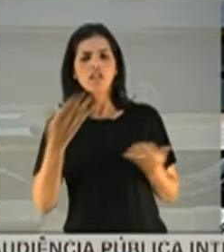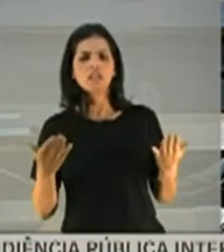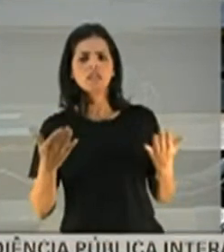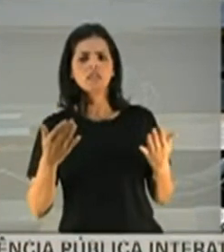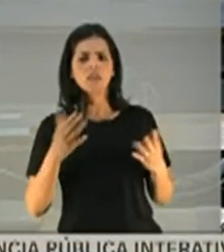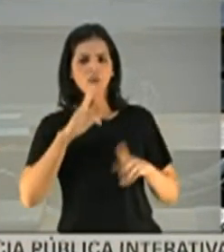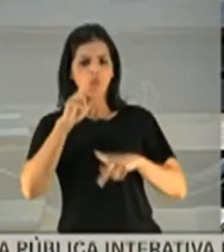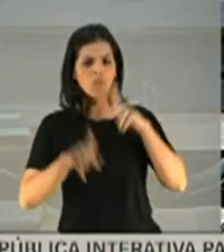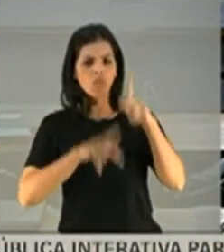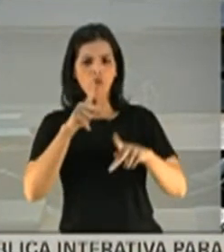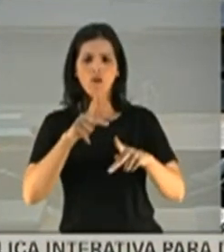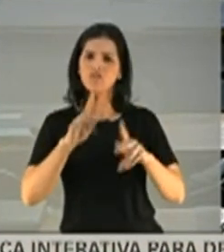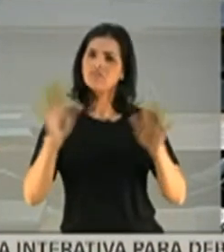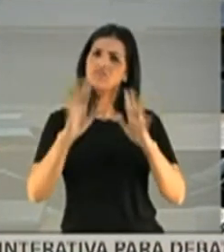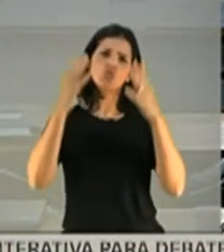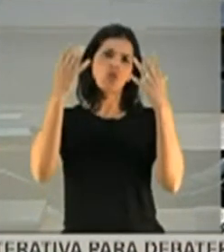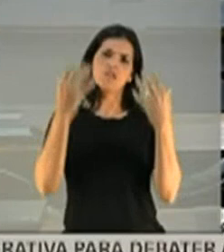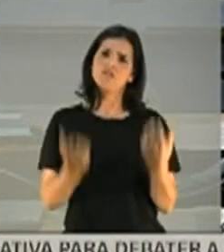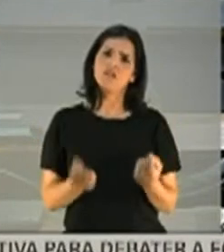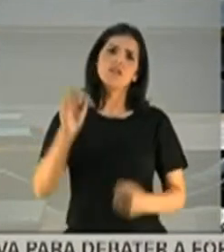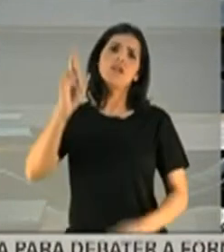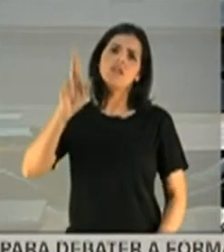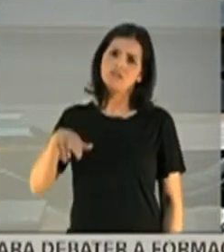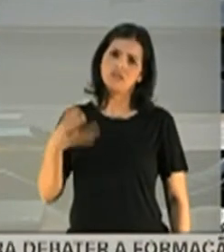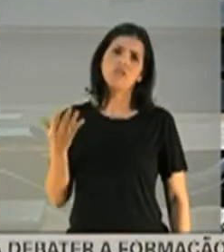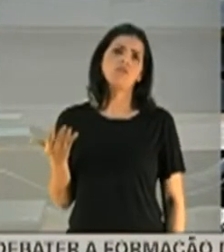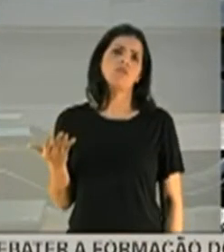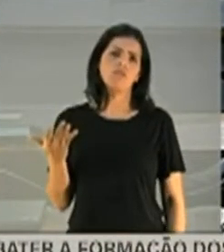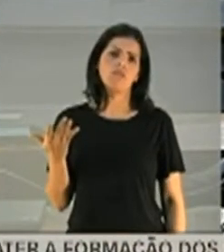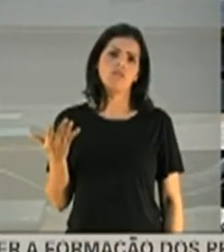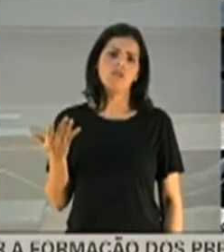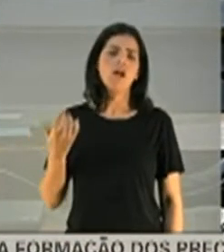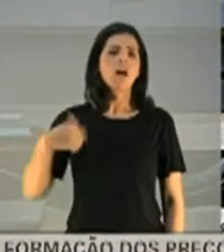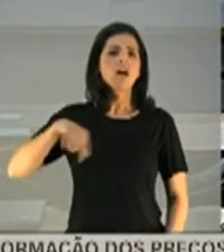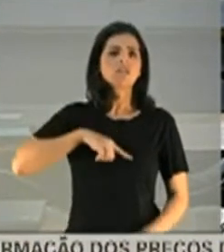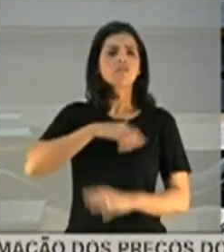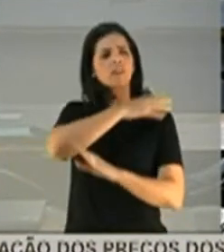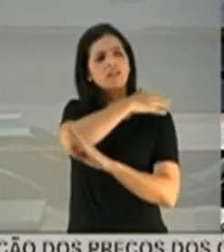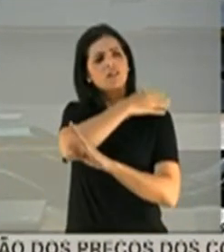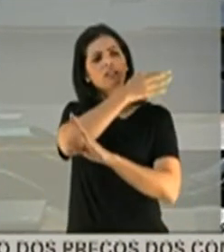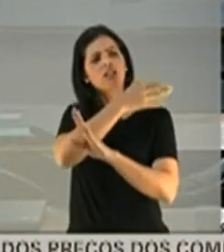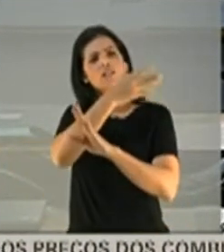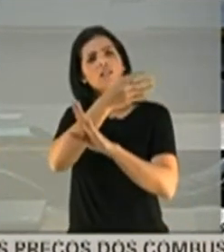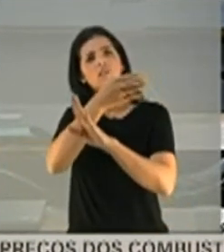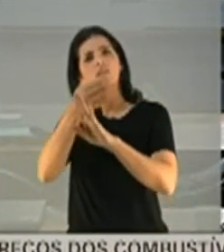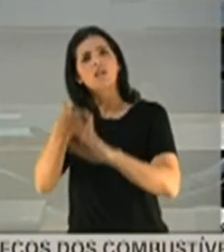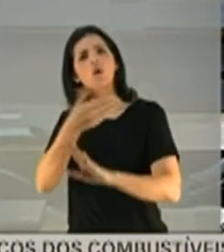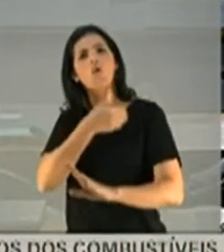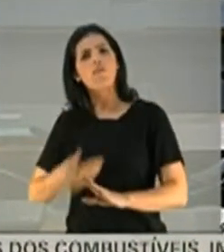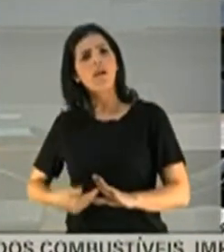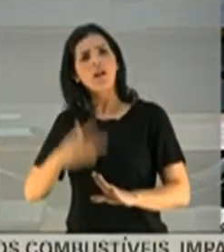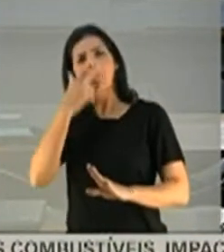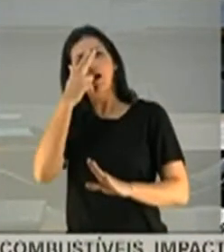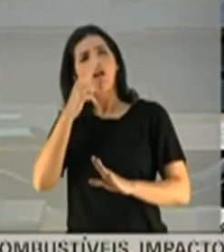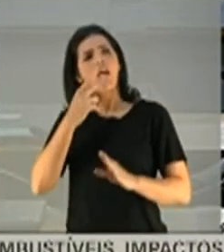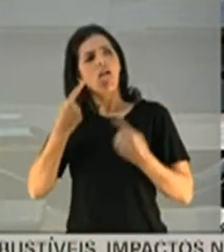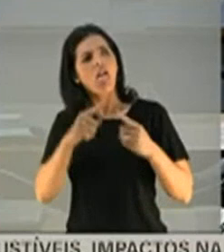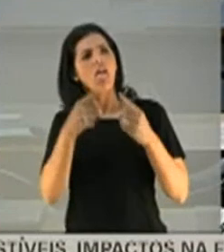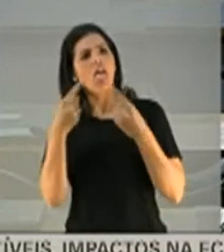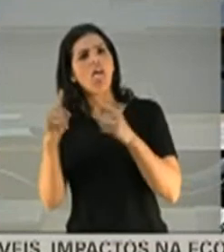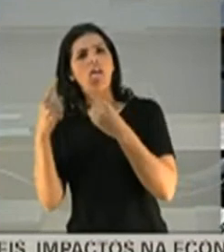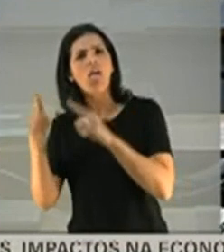aceita mais, e com razão. Fomos vilipendiados por muitos governos. E a gente